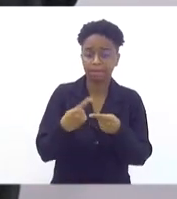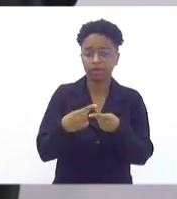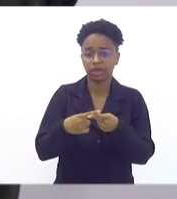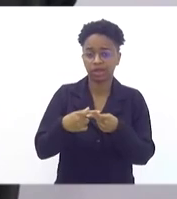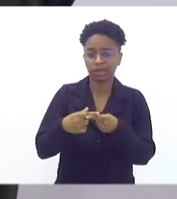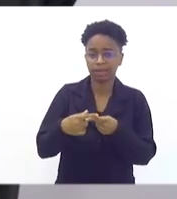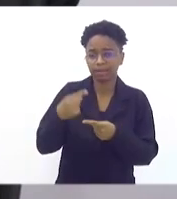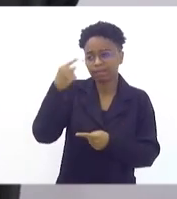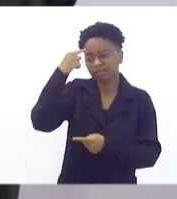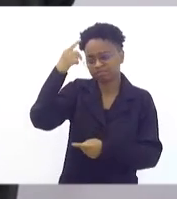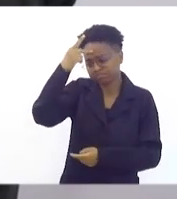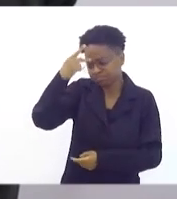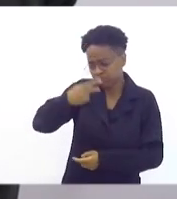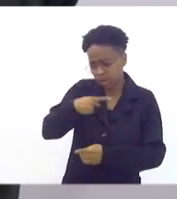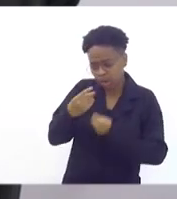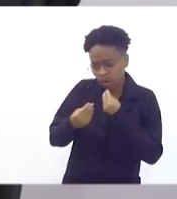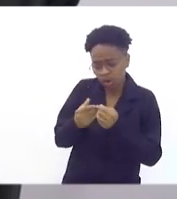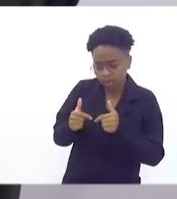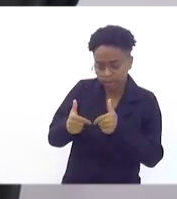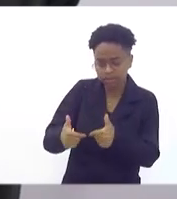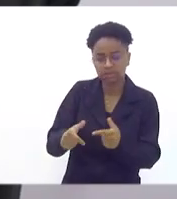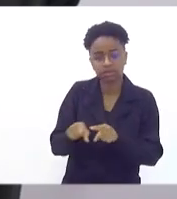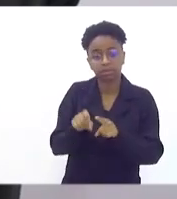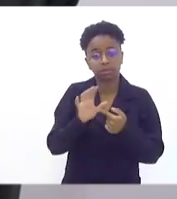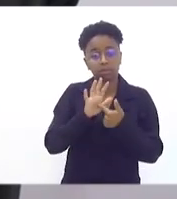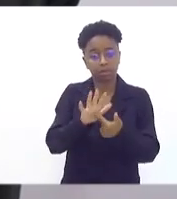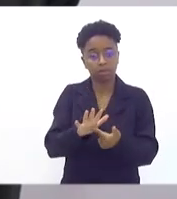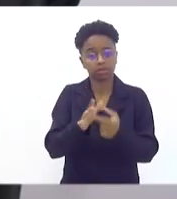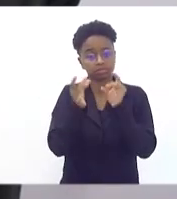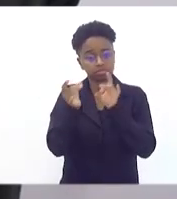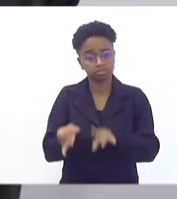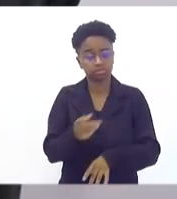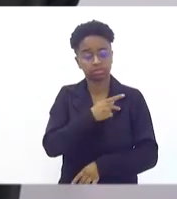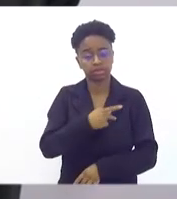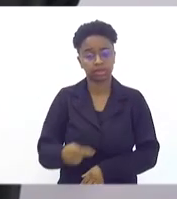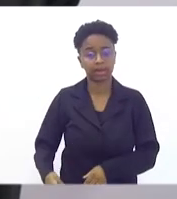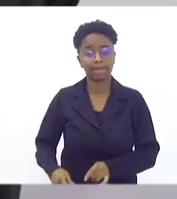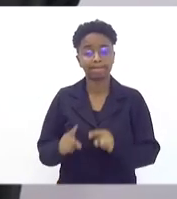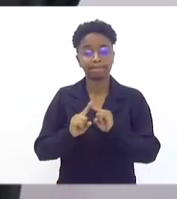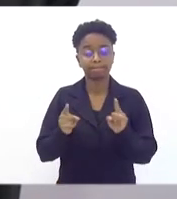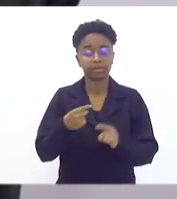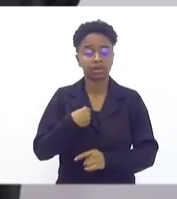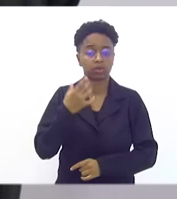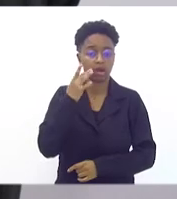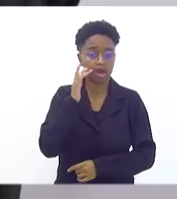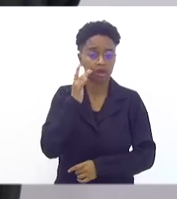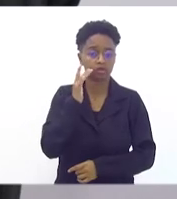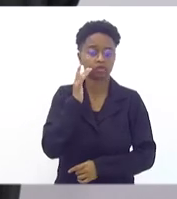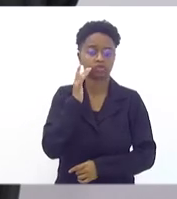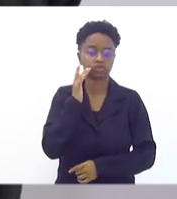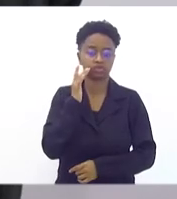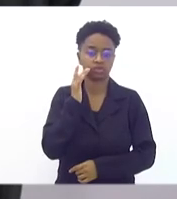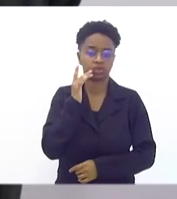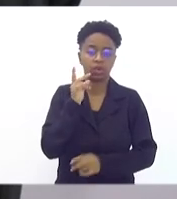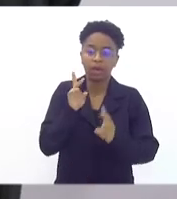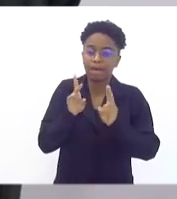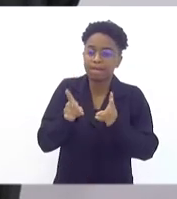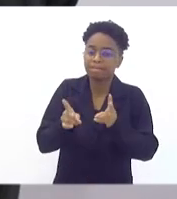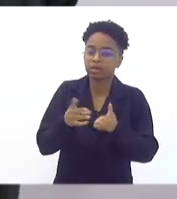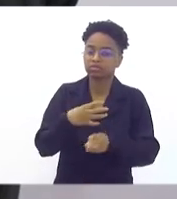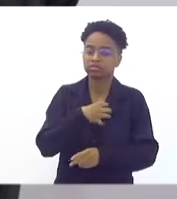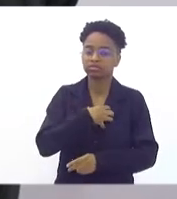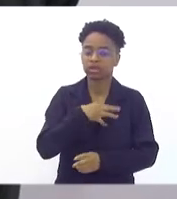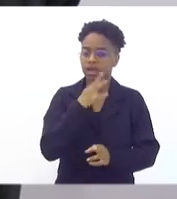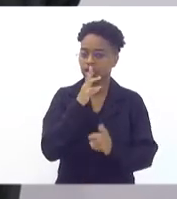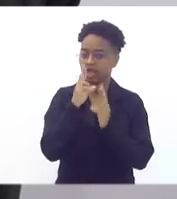de democracia apresentar sua renúncia à presidência mas Considero que da mesma forma com que esse